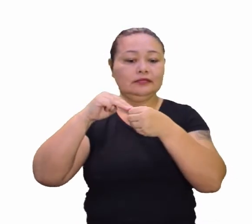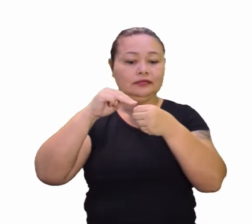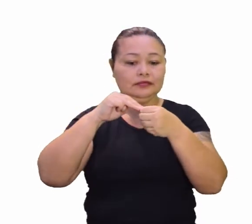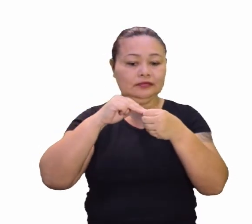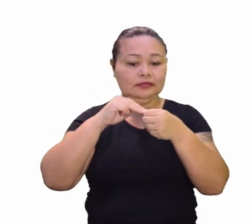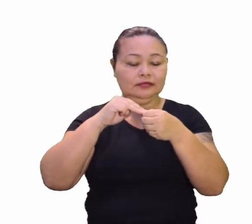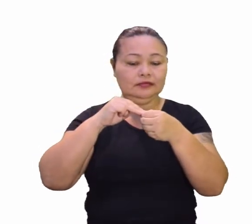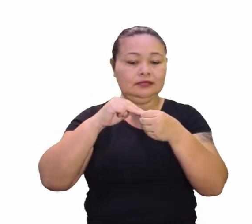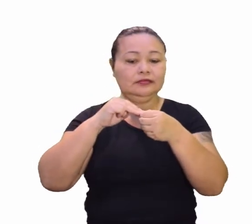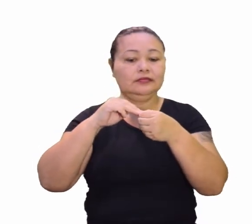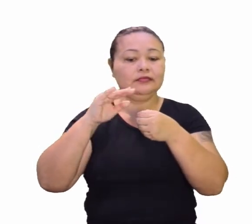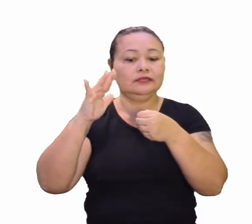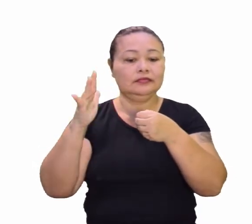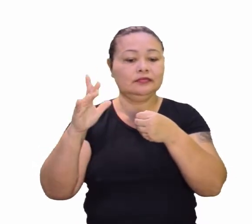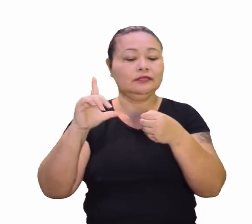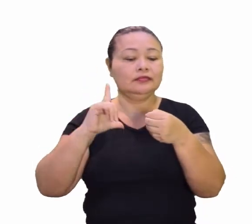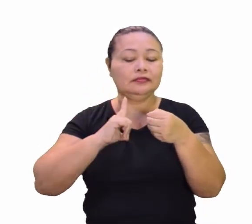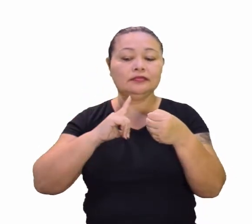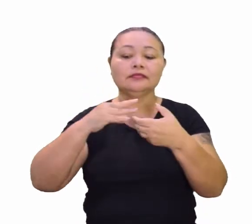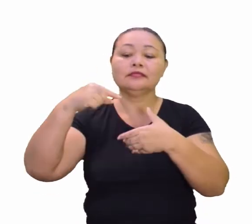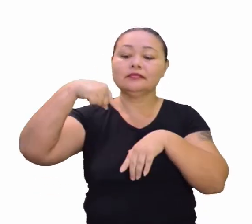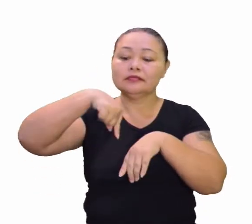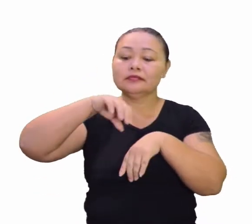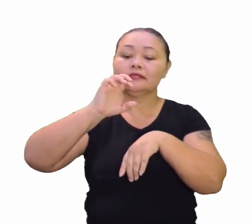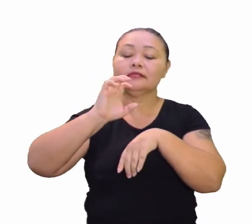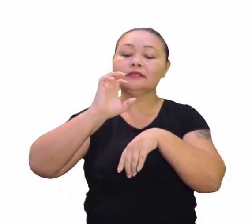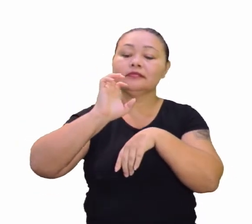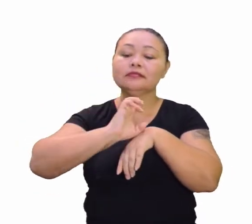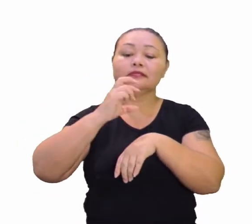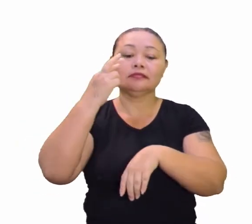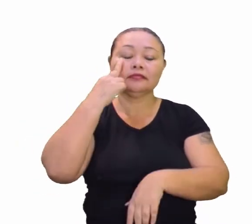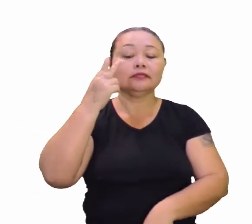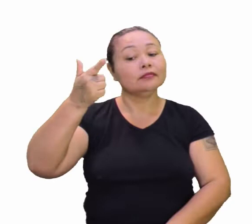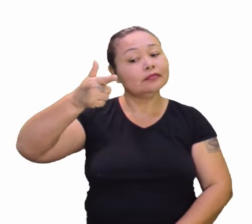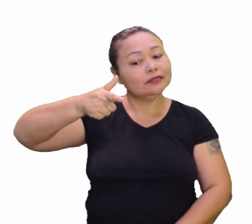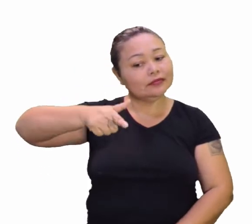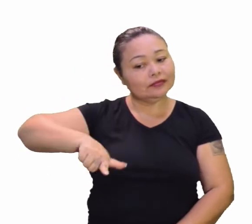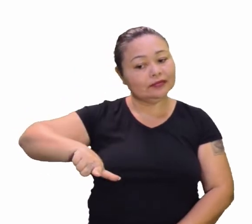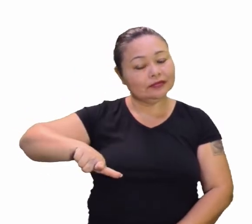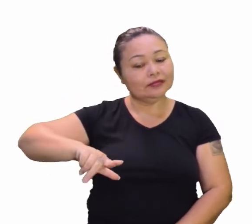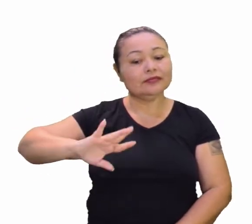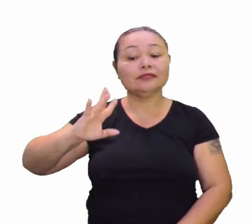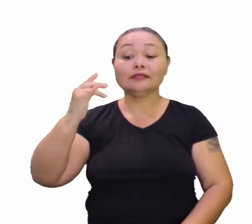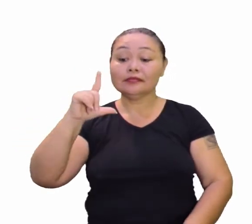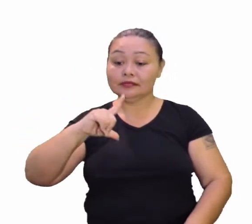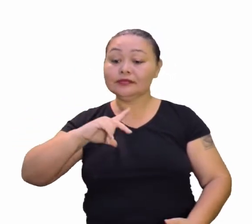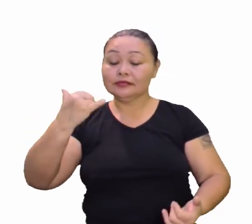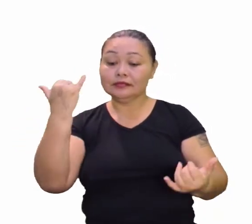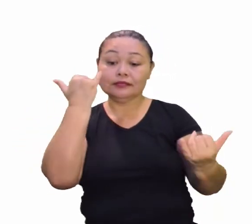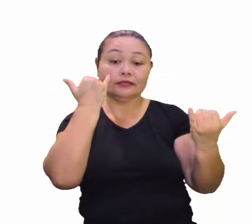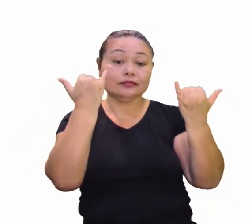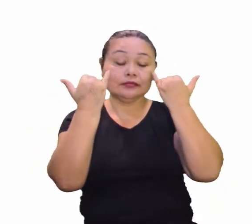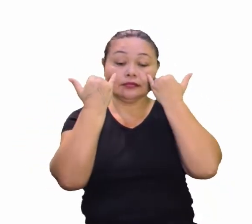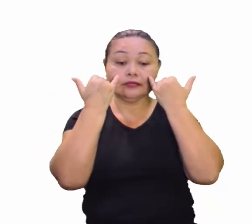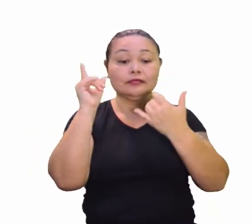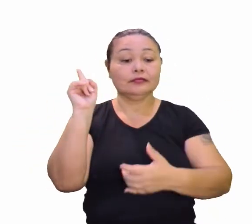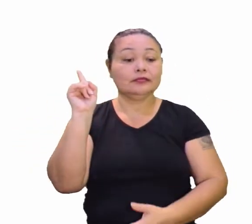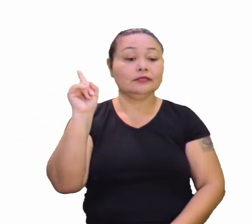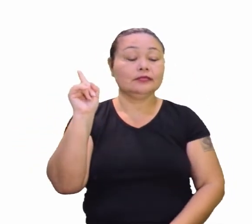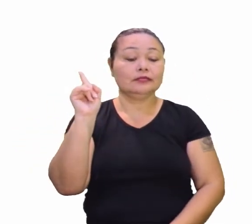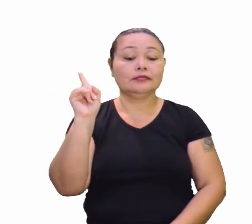domicílio por municípios aqui no estado de Rondônia. E, novamente, nós temos aqui informações